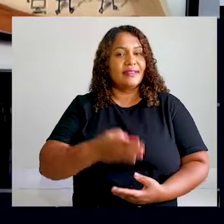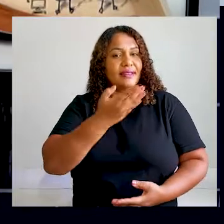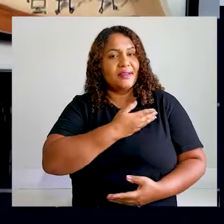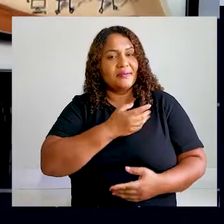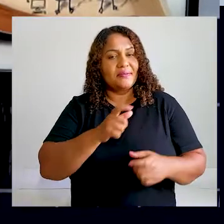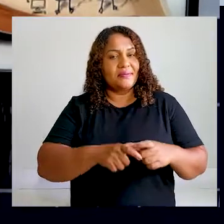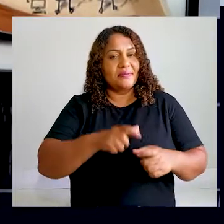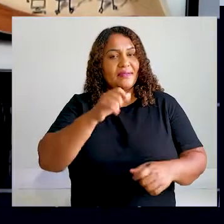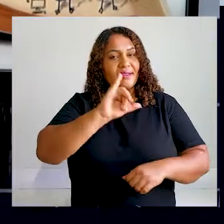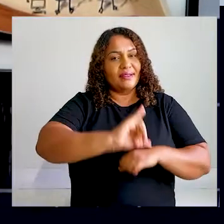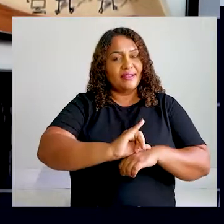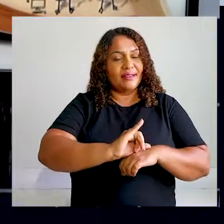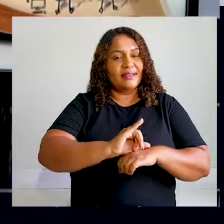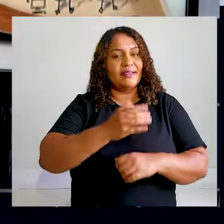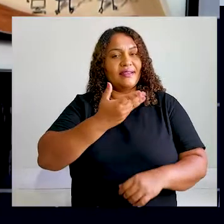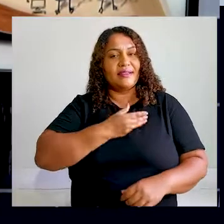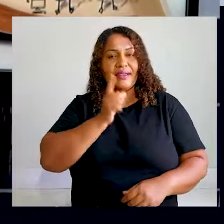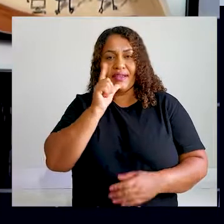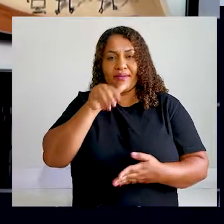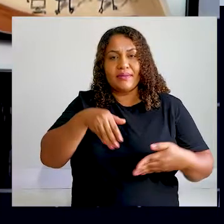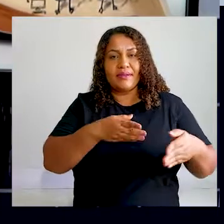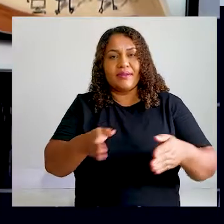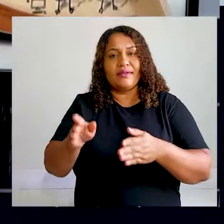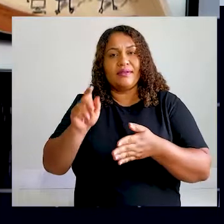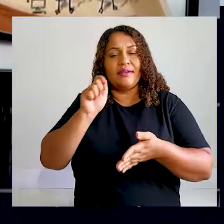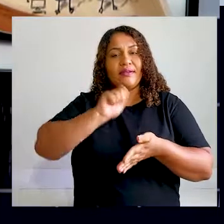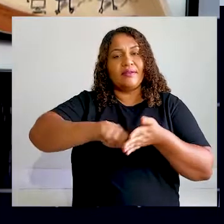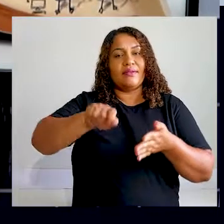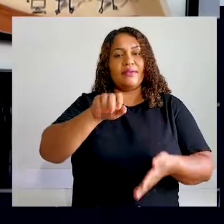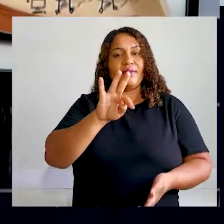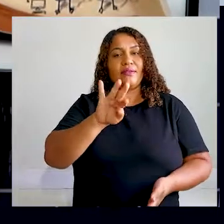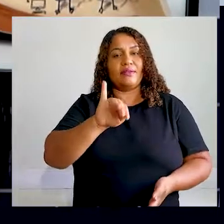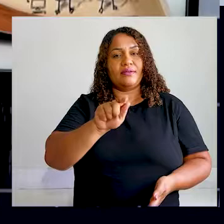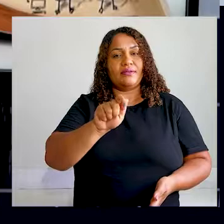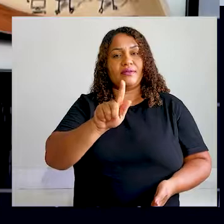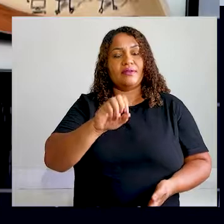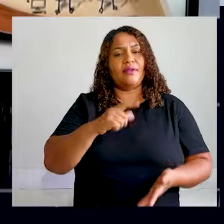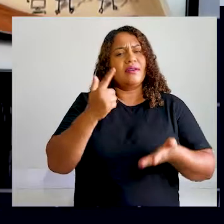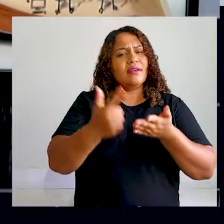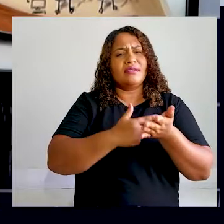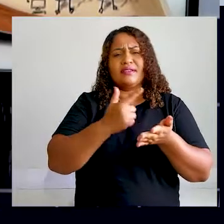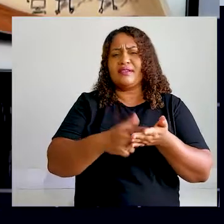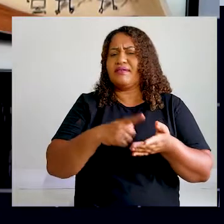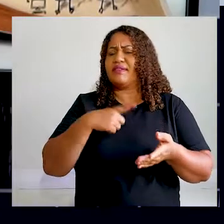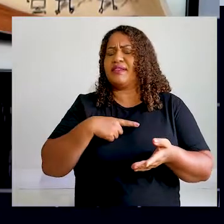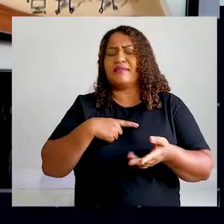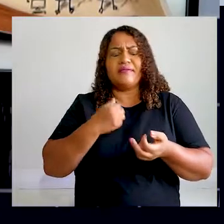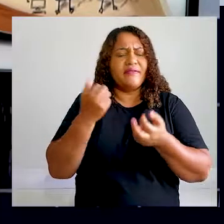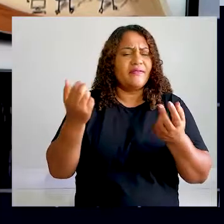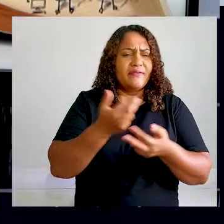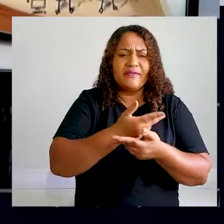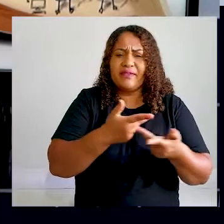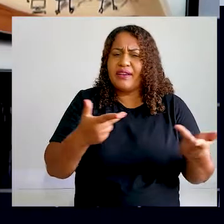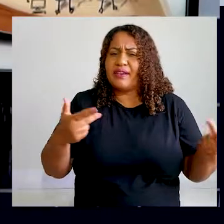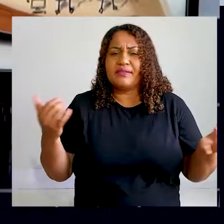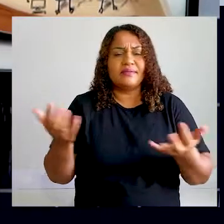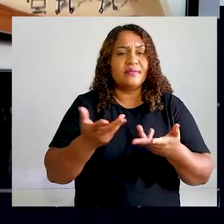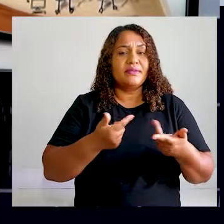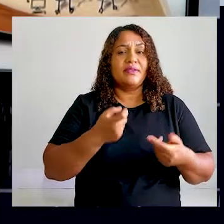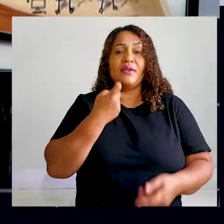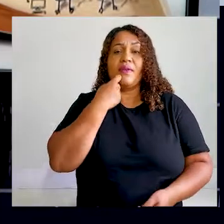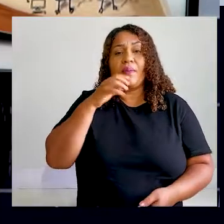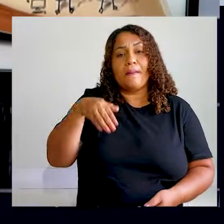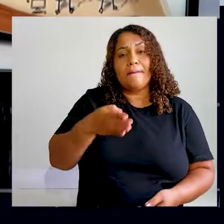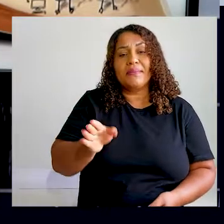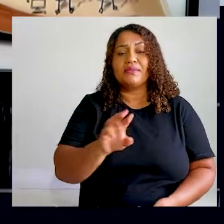é Amiga Lata, Amigo Rio, do autor Tiago Cascabudho. Esse livro é cheio de aventuras e descobertas